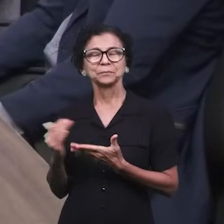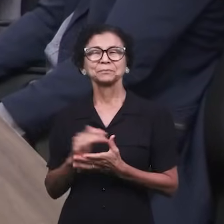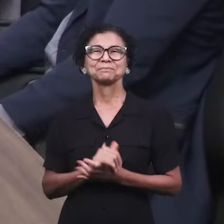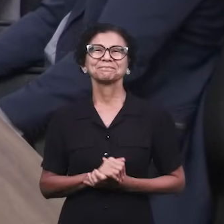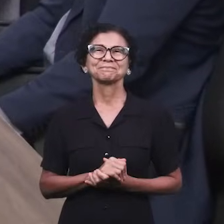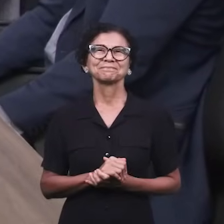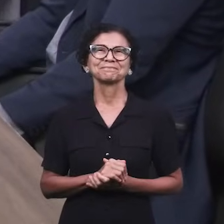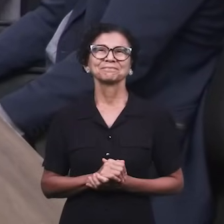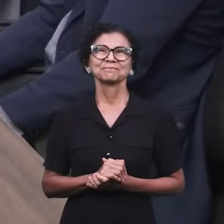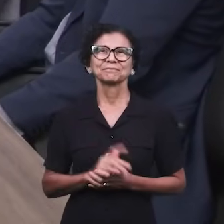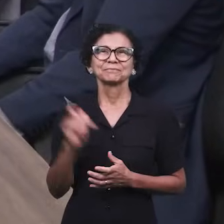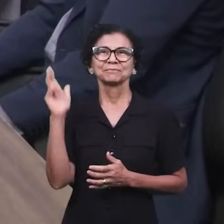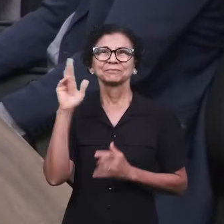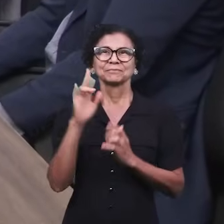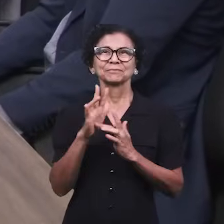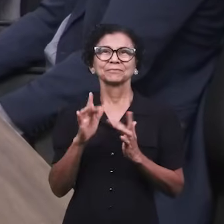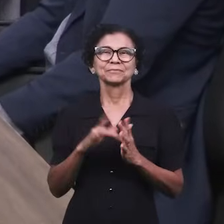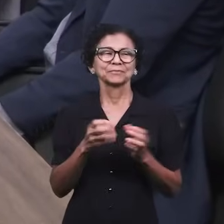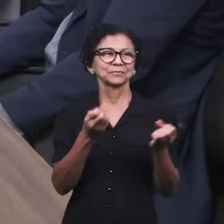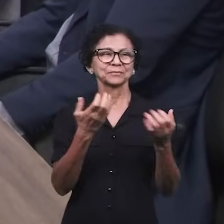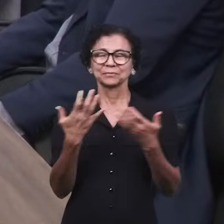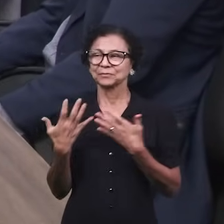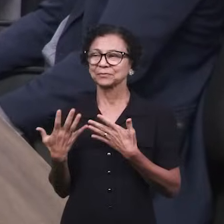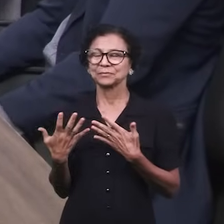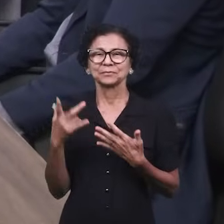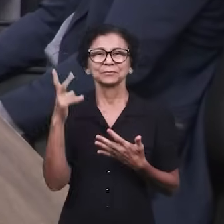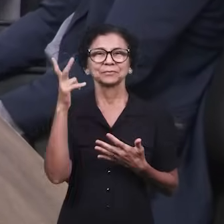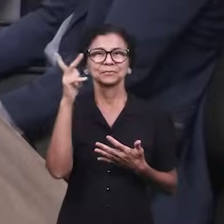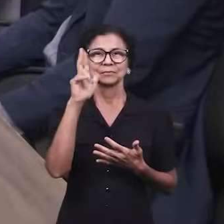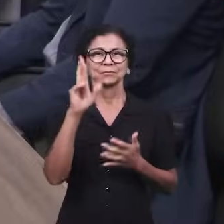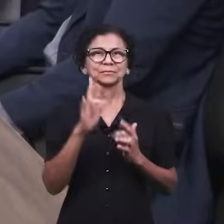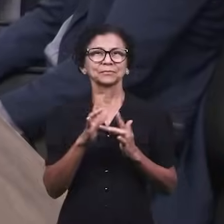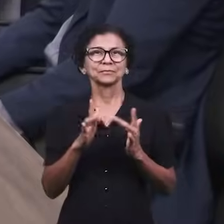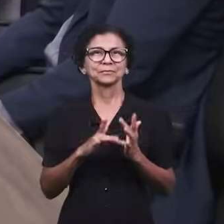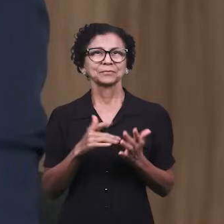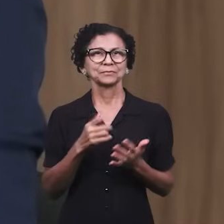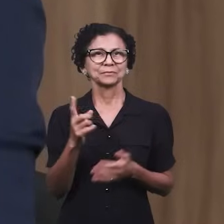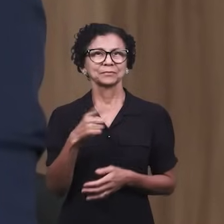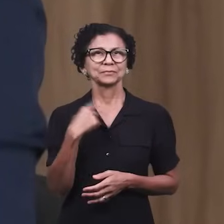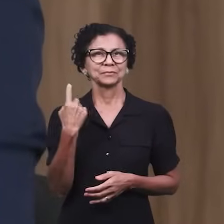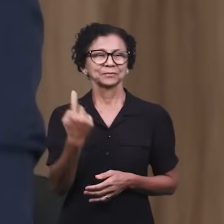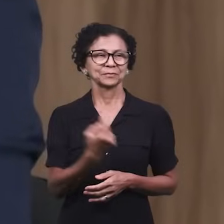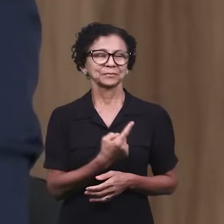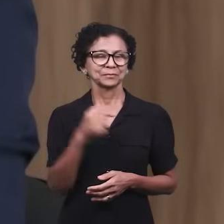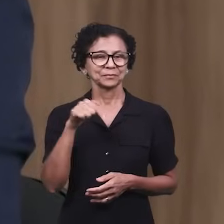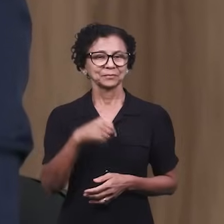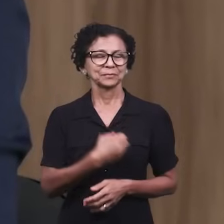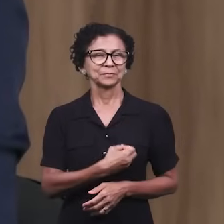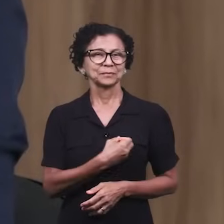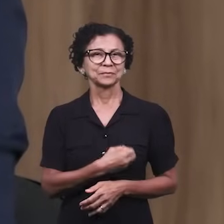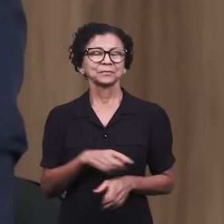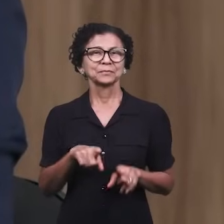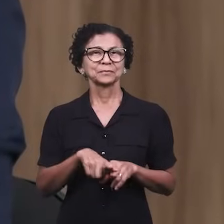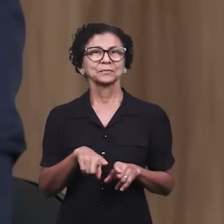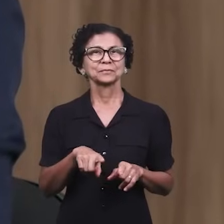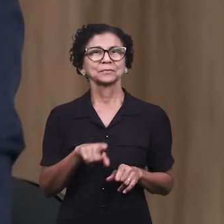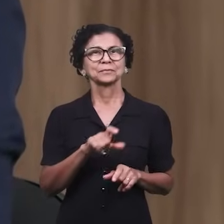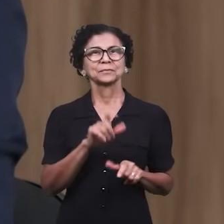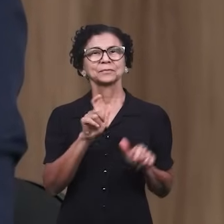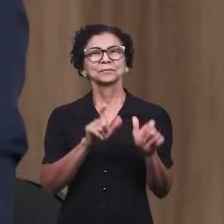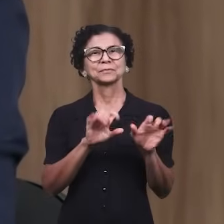Paz do Senhor, meu irmão, seja bem-vindo. Paz do Senhor, pastor Gilson, paz do Senhor, pastor Tiago, paz do Senhor, os irmãos que estão